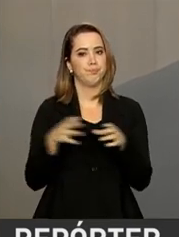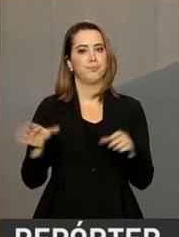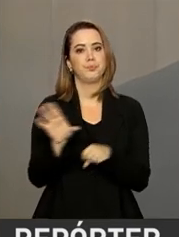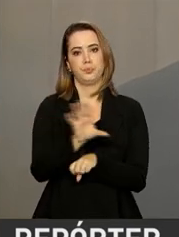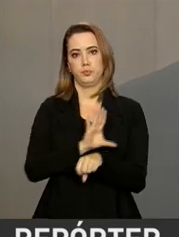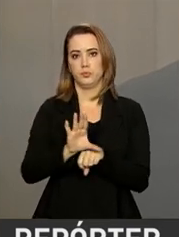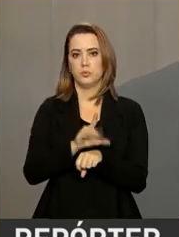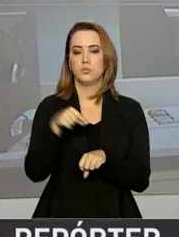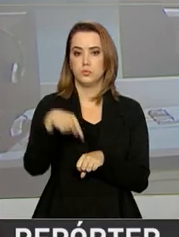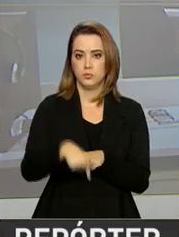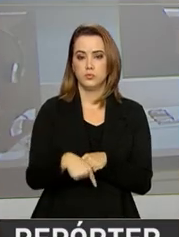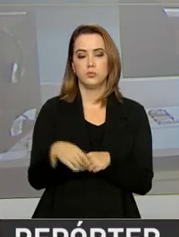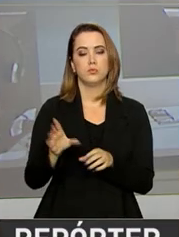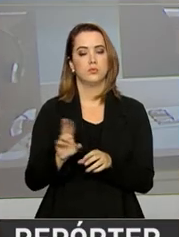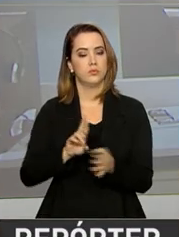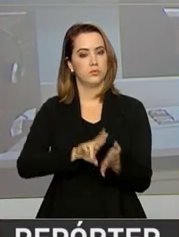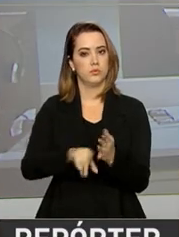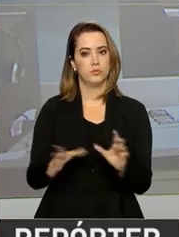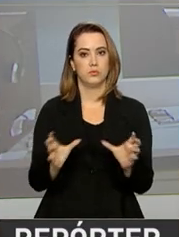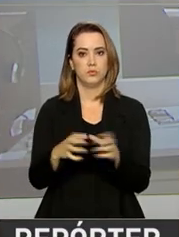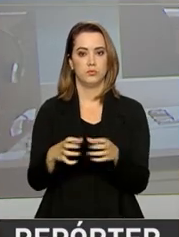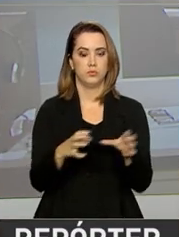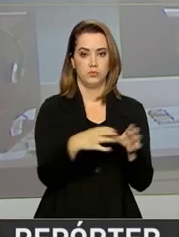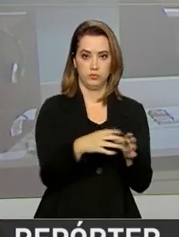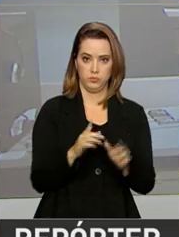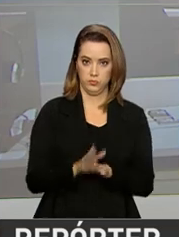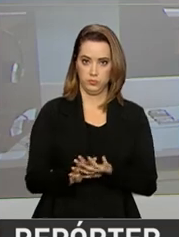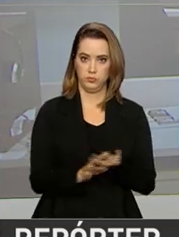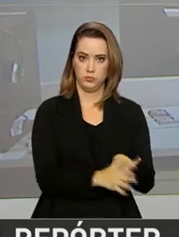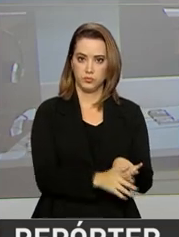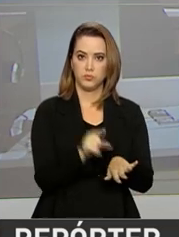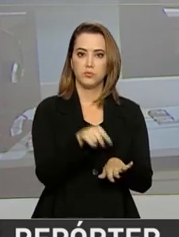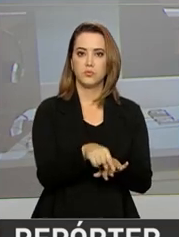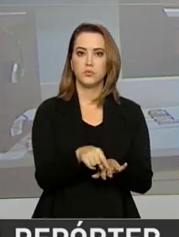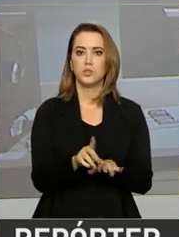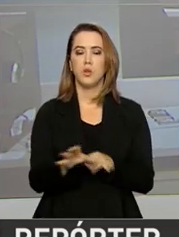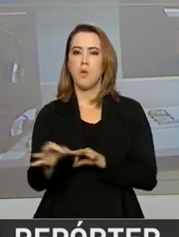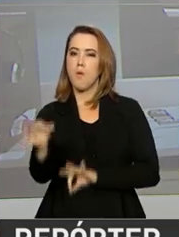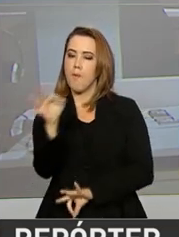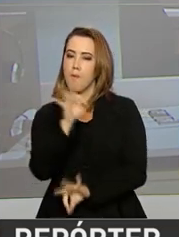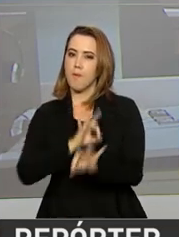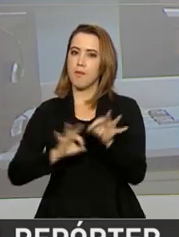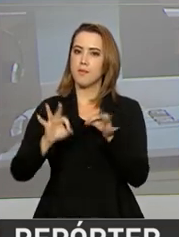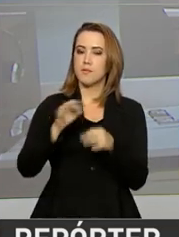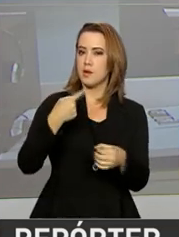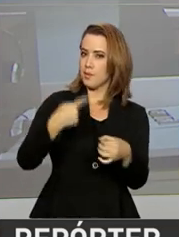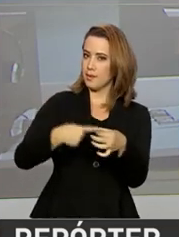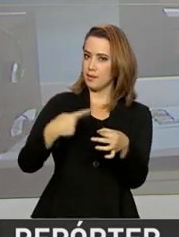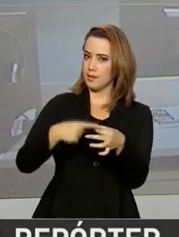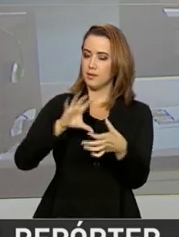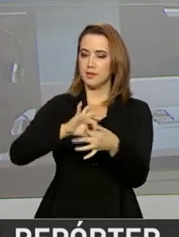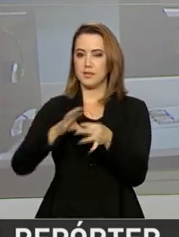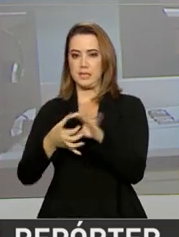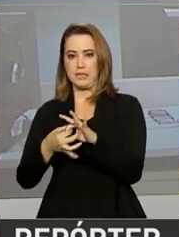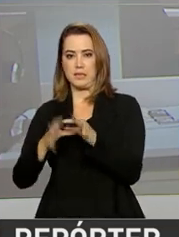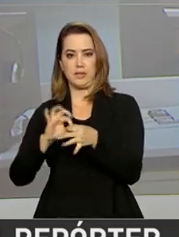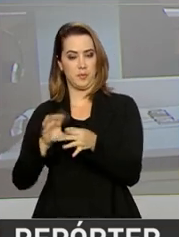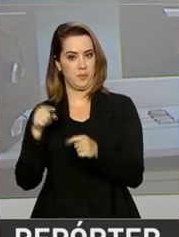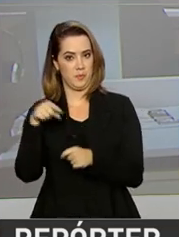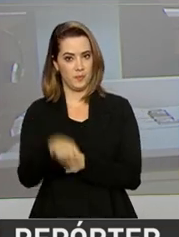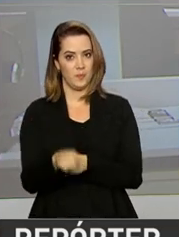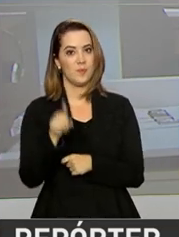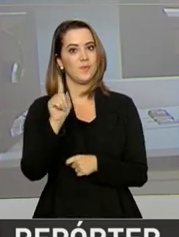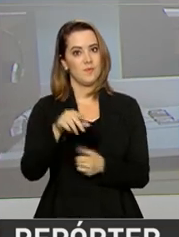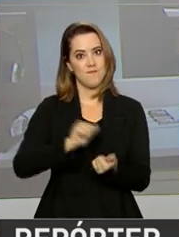e as nossas instituições preparar montar e deixar a Vila Olímpica prontinha para receber os participantes do maior